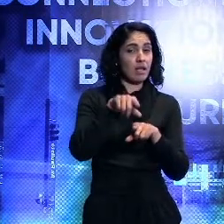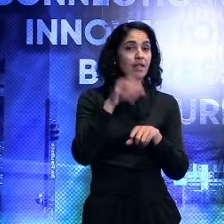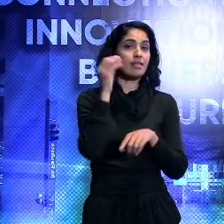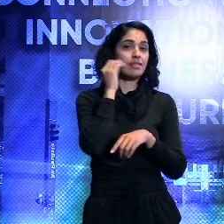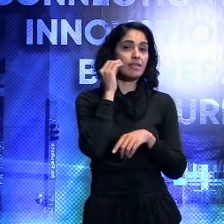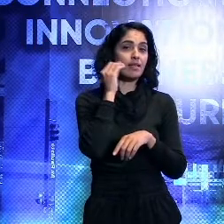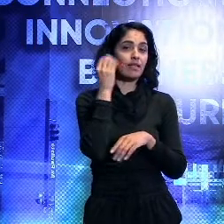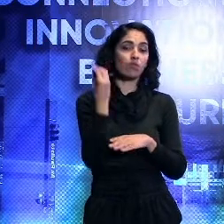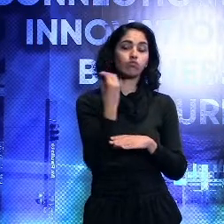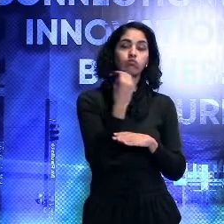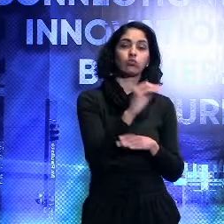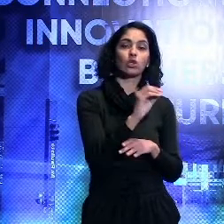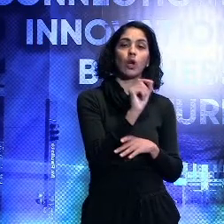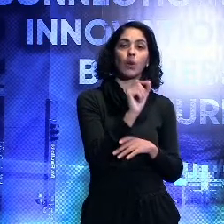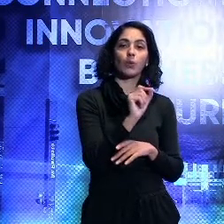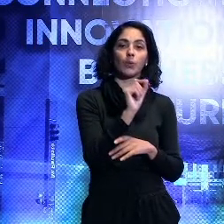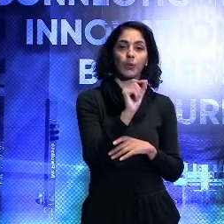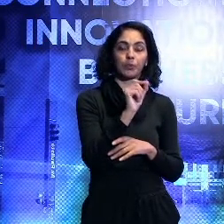colocar,